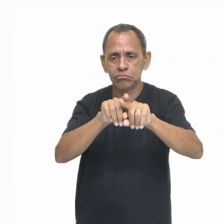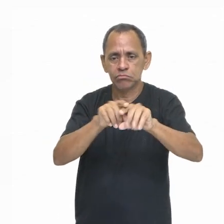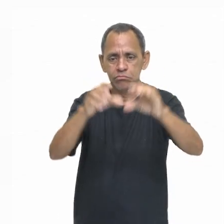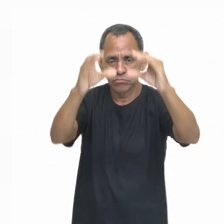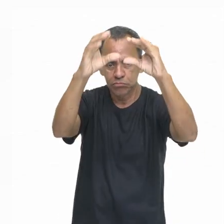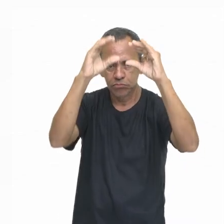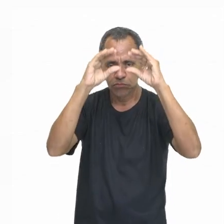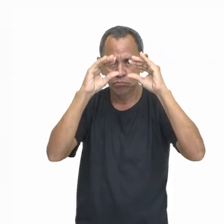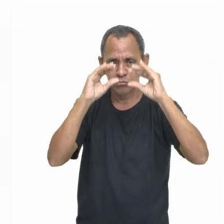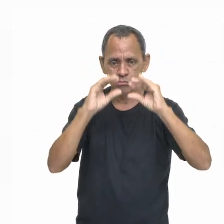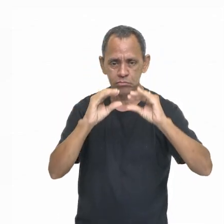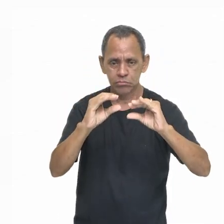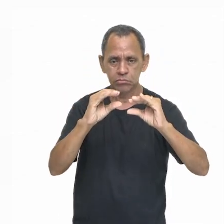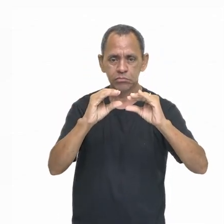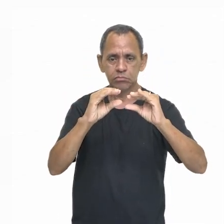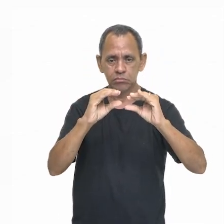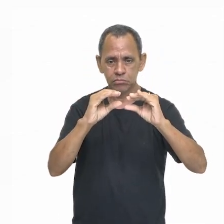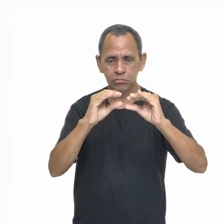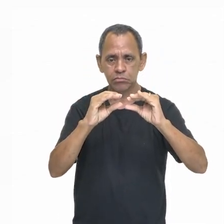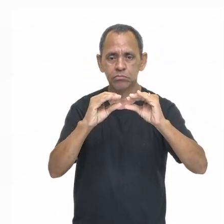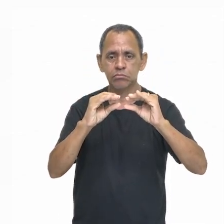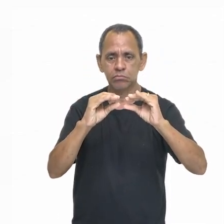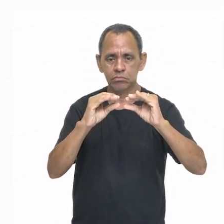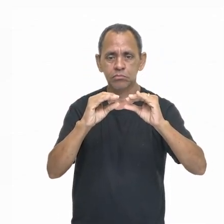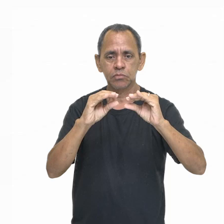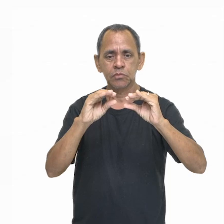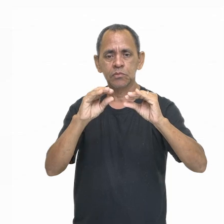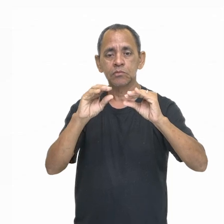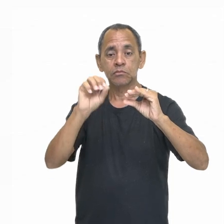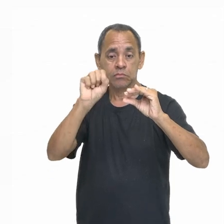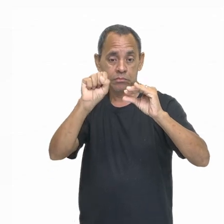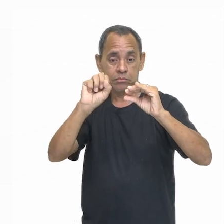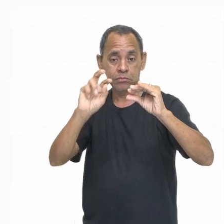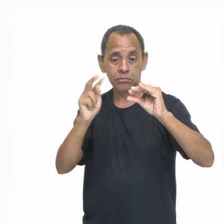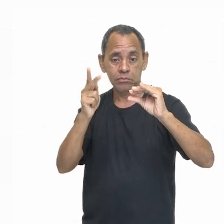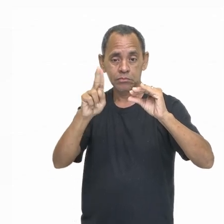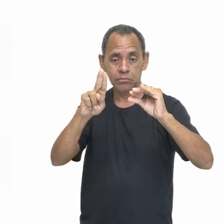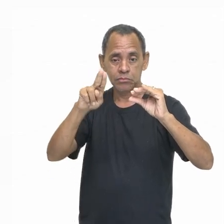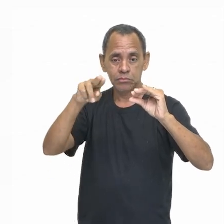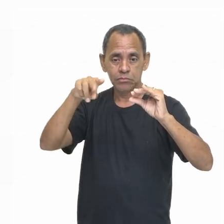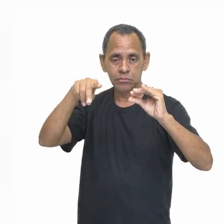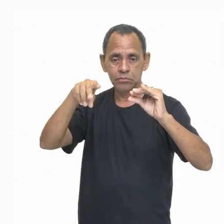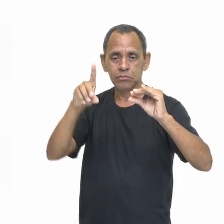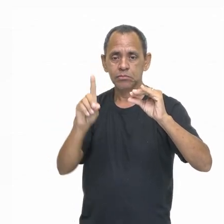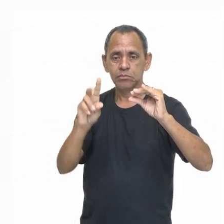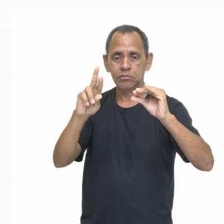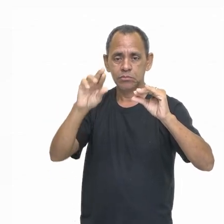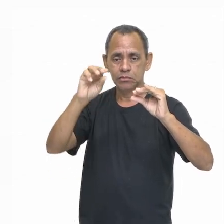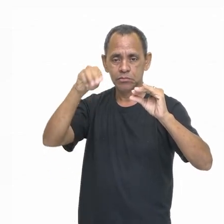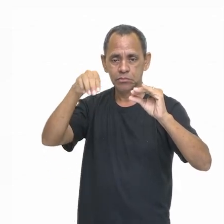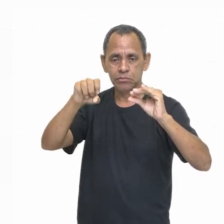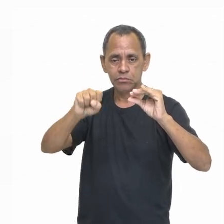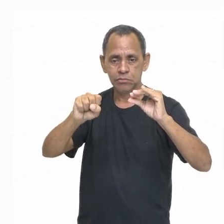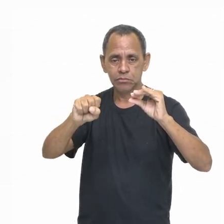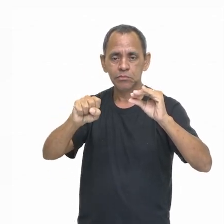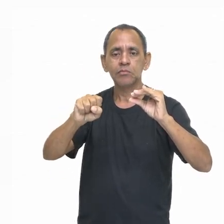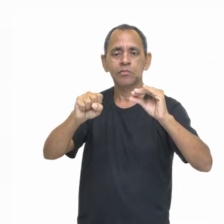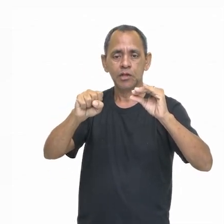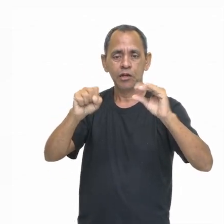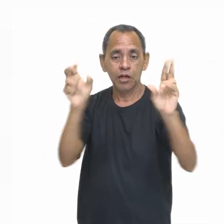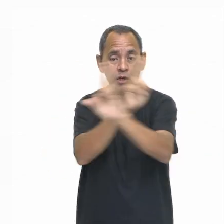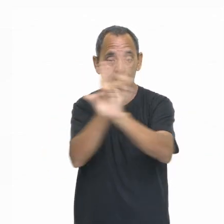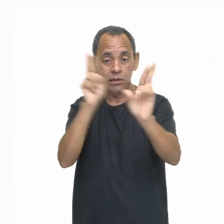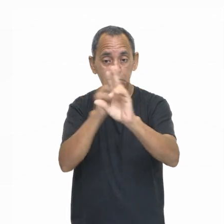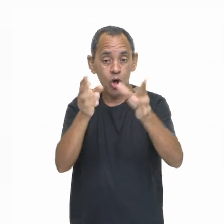né? Abaixo dos kshatriyas você vai ter aquela conexão, né, com o